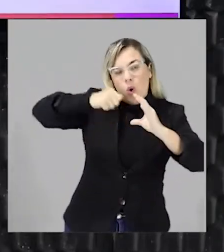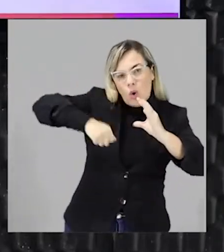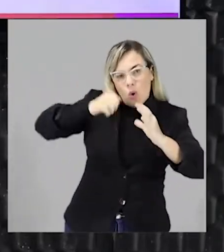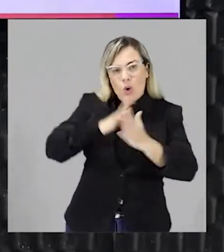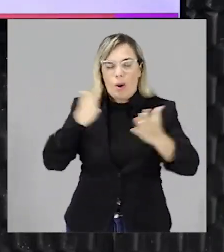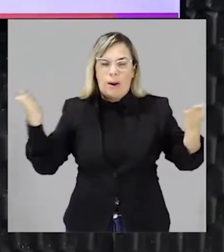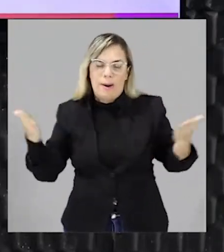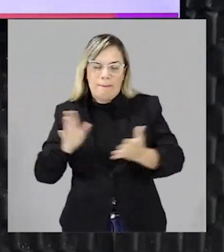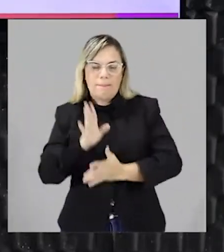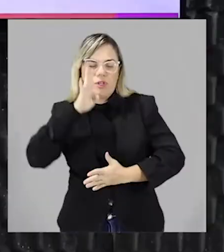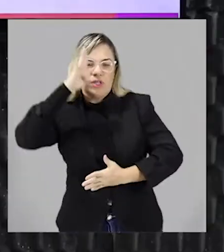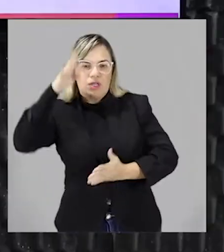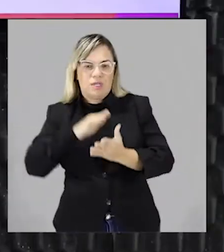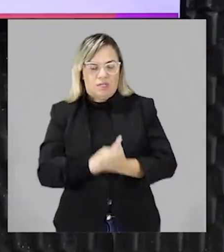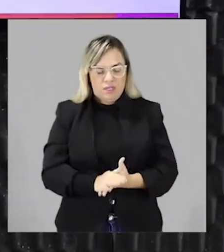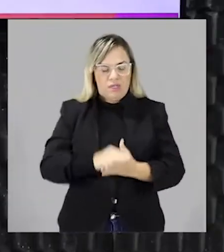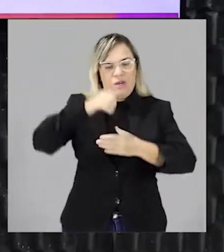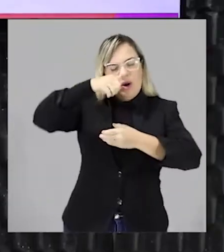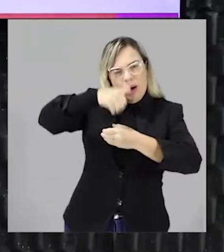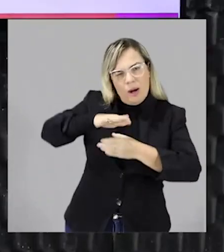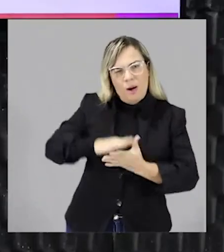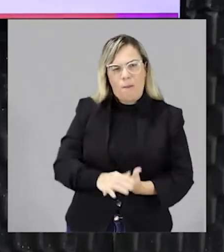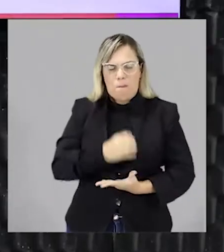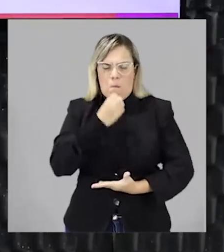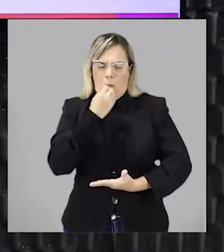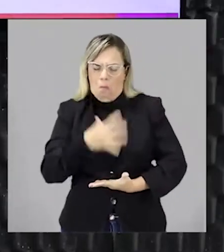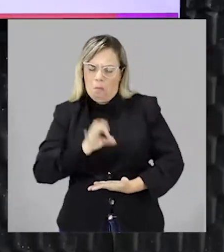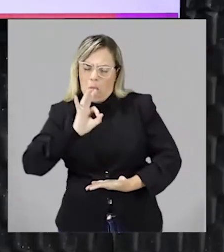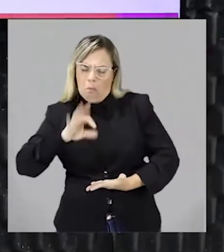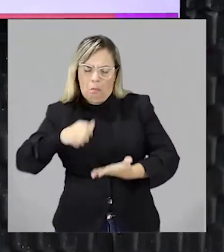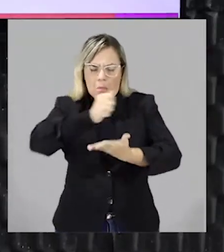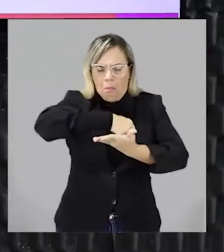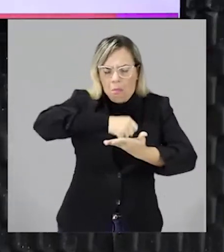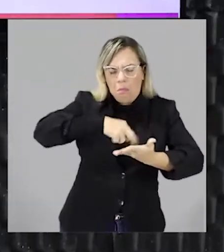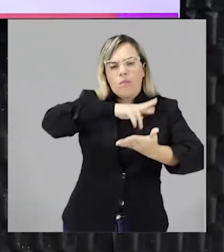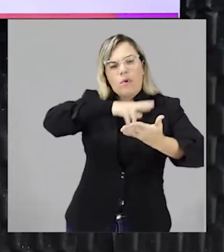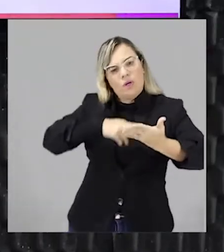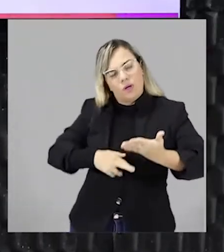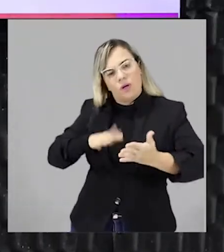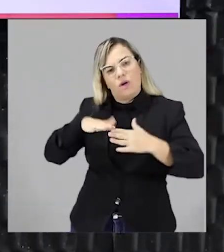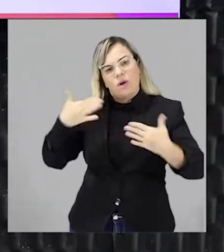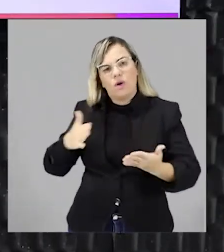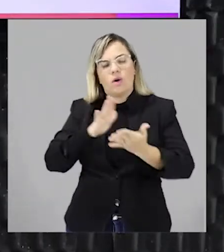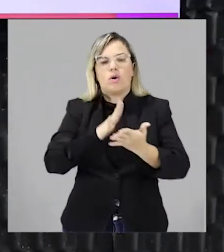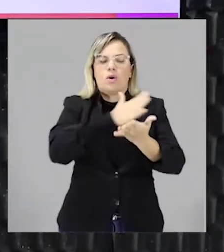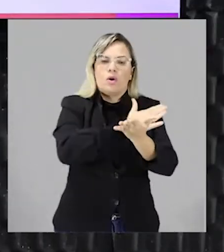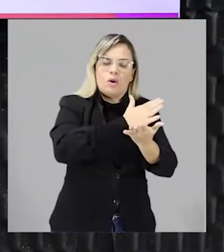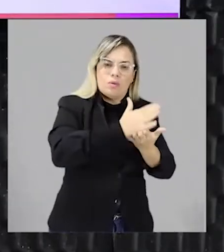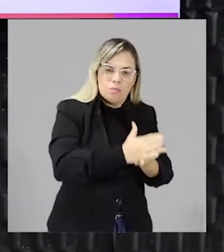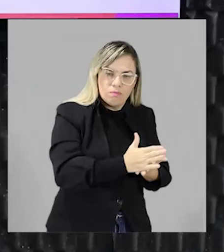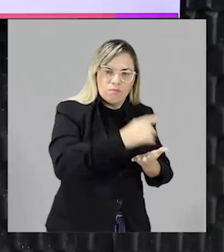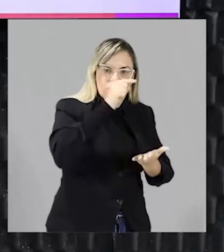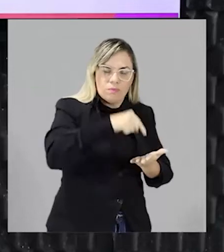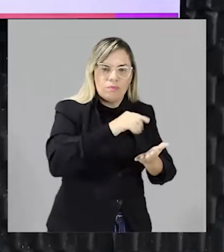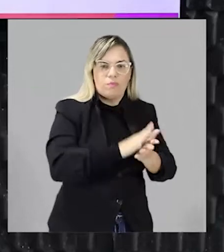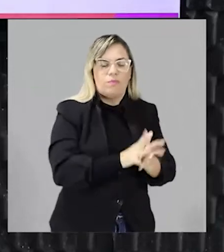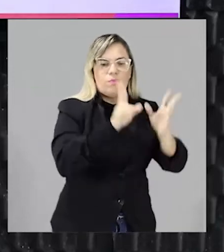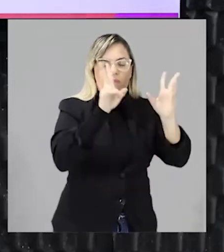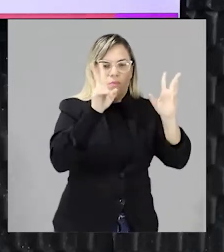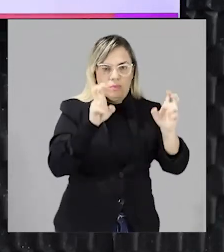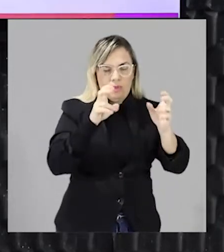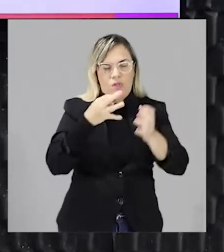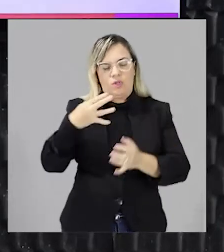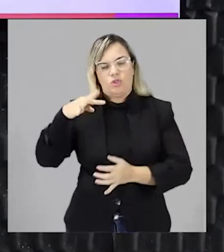falar sobre as principais dicas para uma boa redação. Então vamos começar aqui falando um pouquinho sobre tema